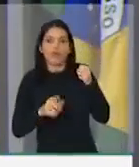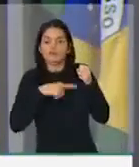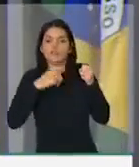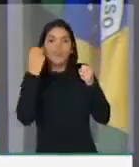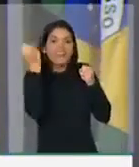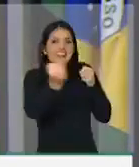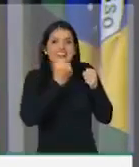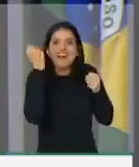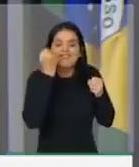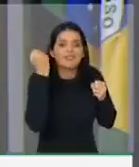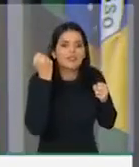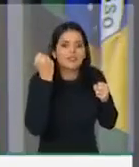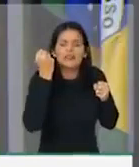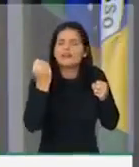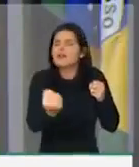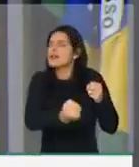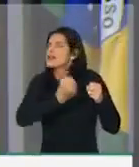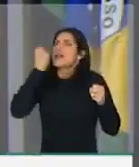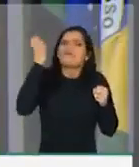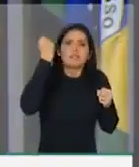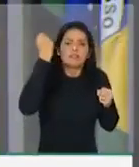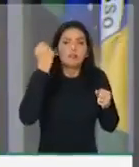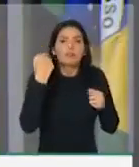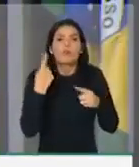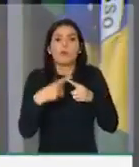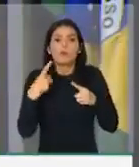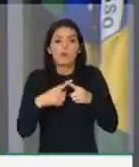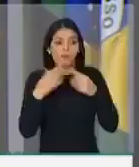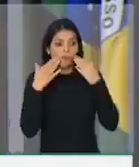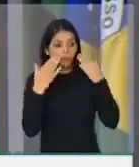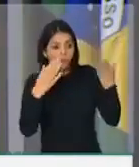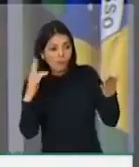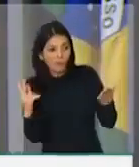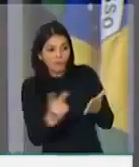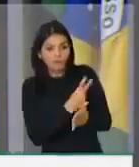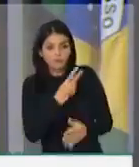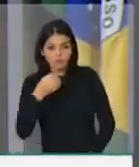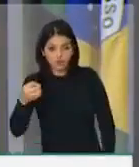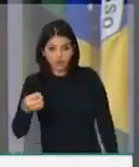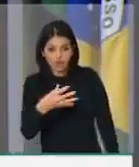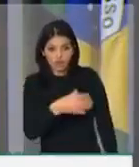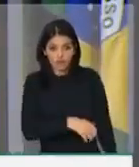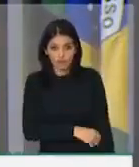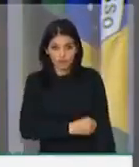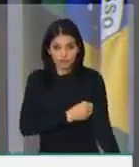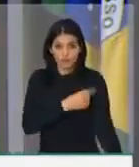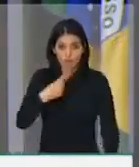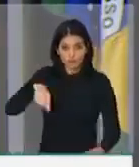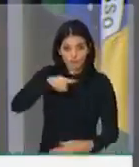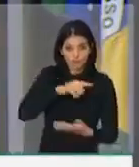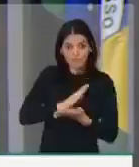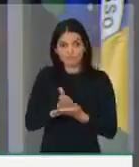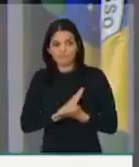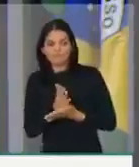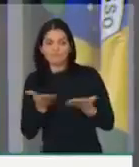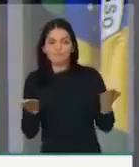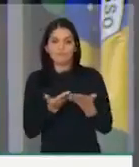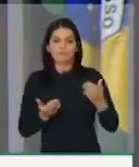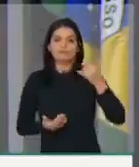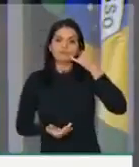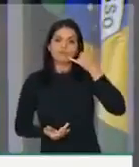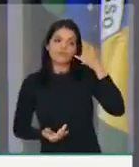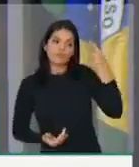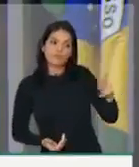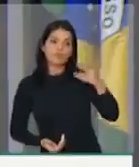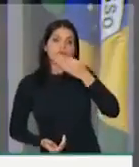gravíssimo porque diante desse fato novo e incomodados quiseram agora pegar o